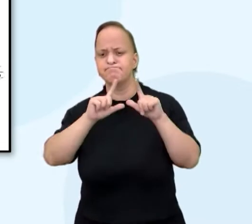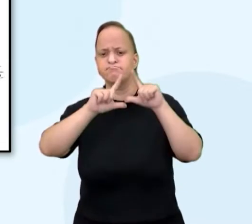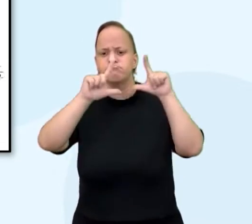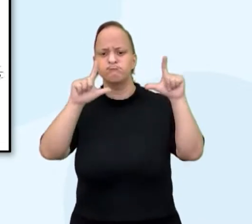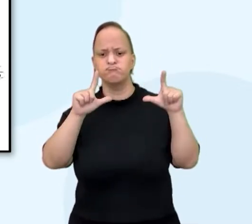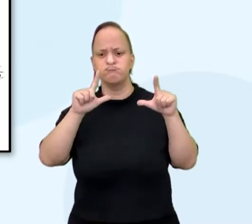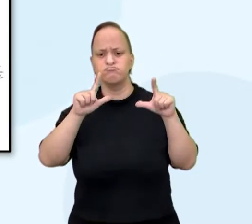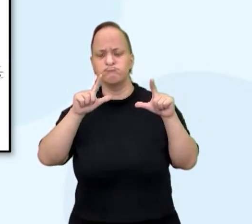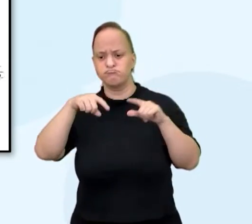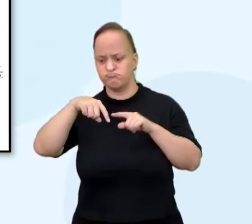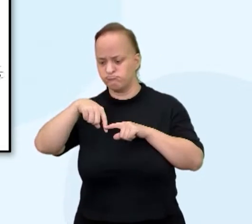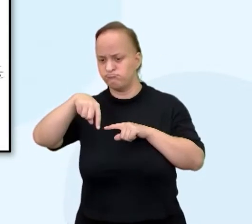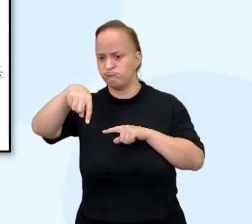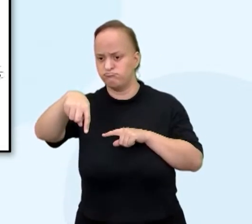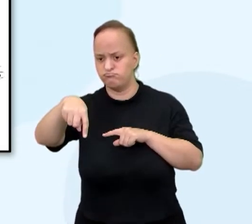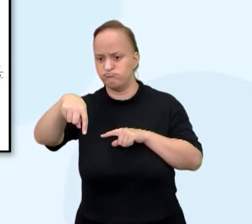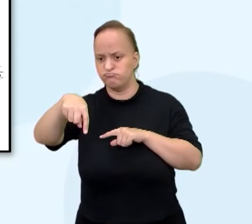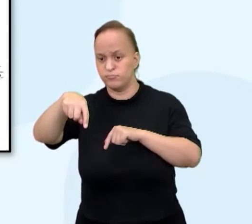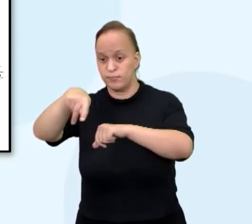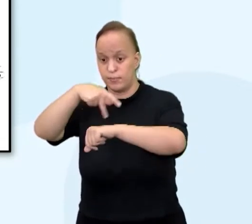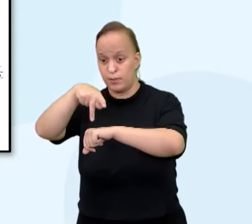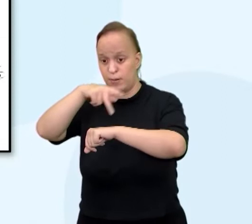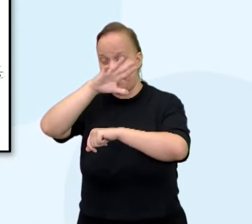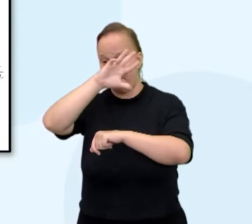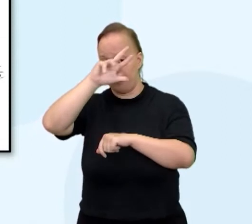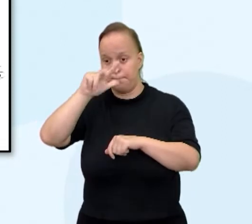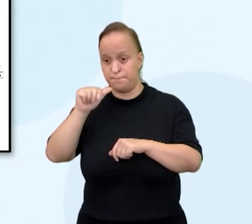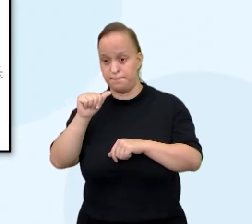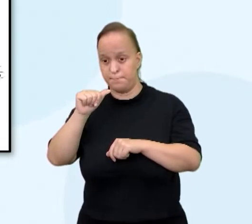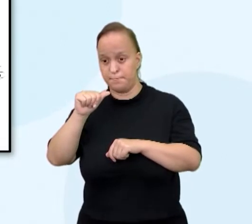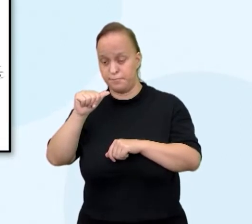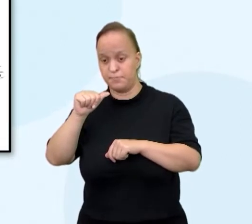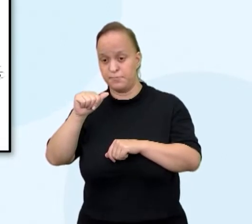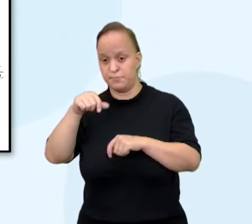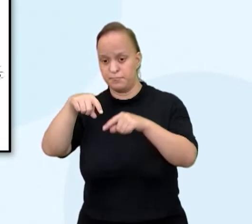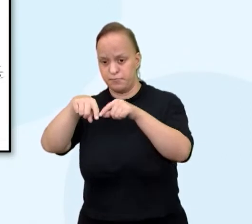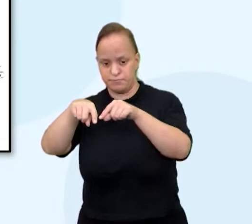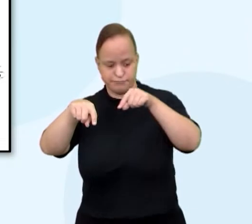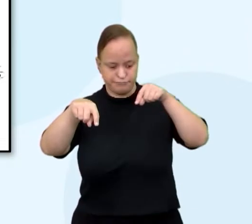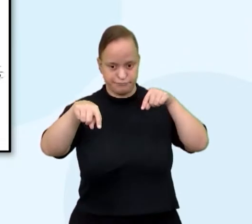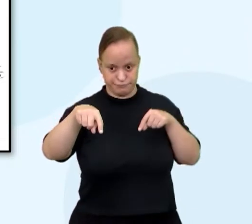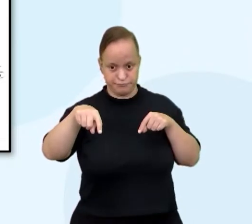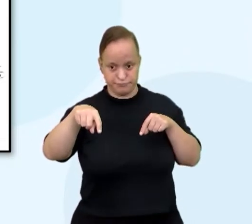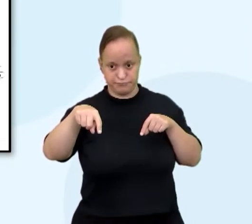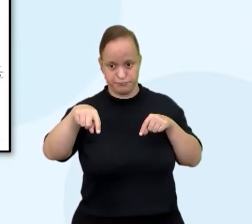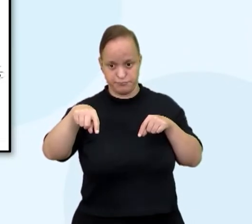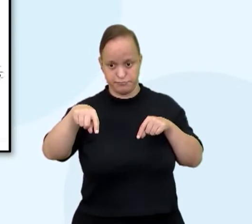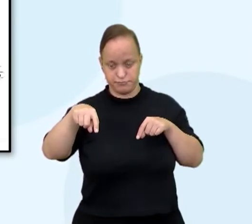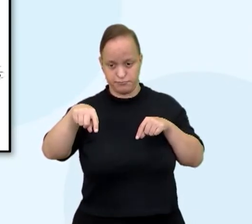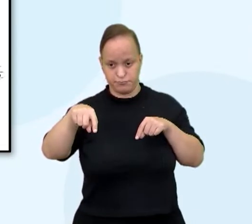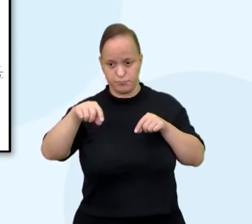numa ponta da África e o outro pé na outra ponta. Essa imagem ela serve para você explicar o quê? Para a gente ter uma